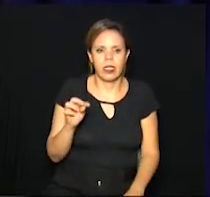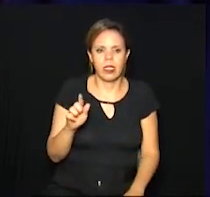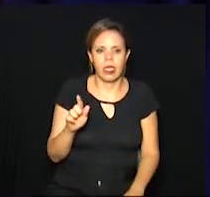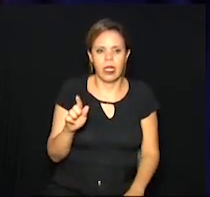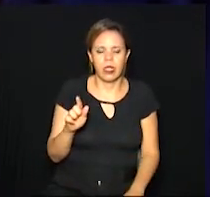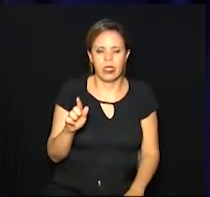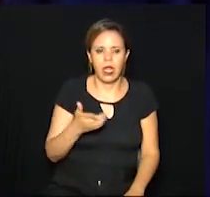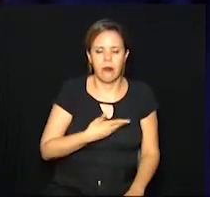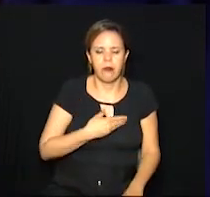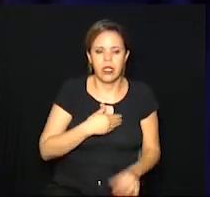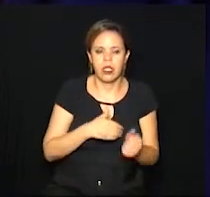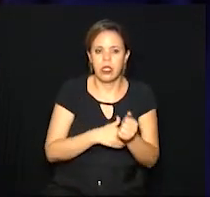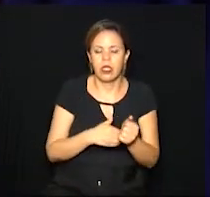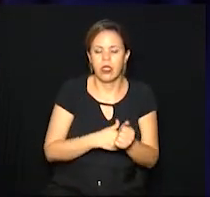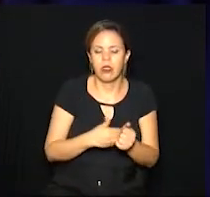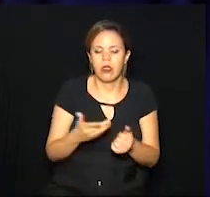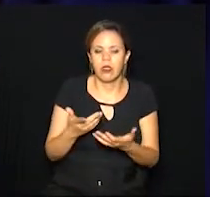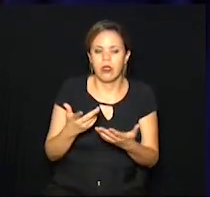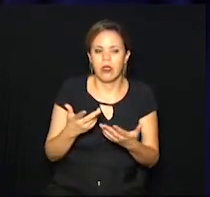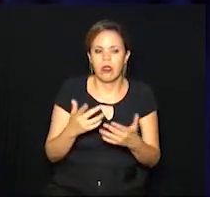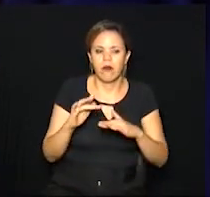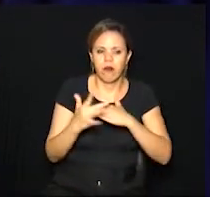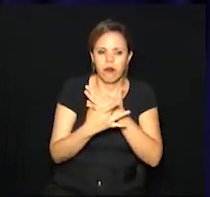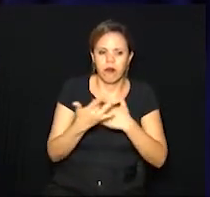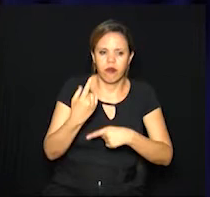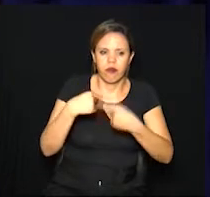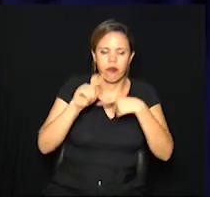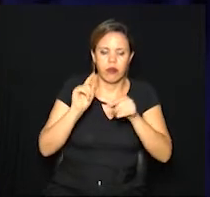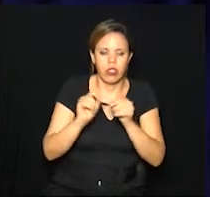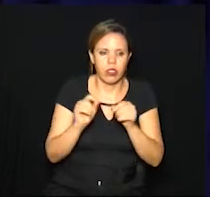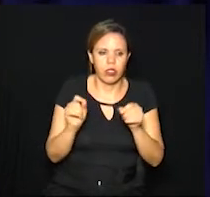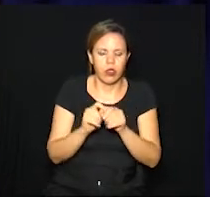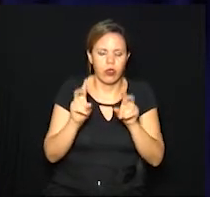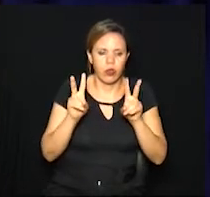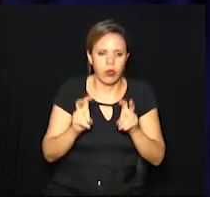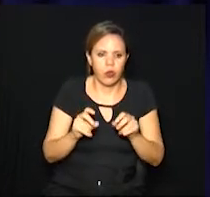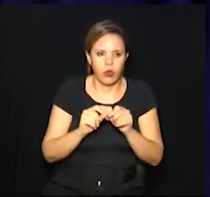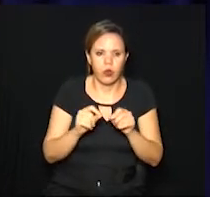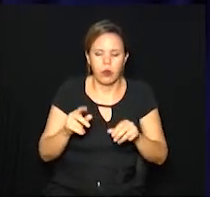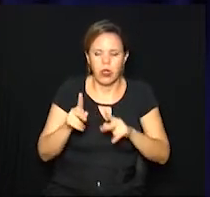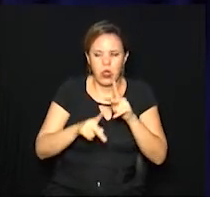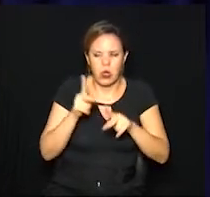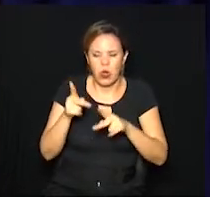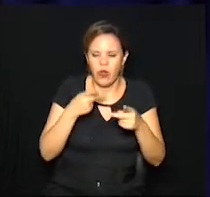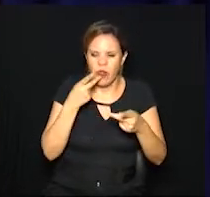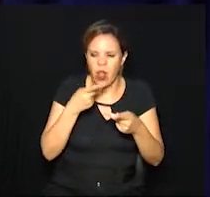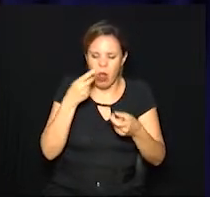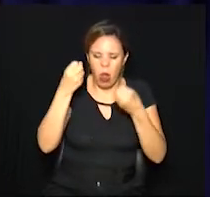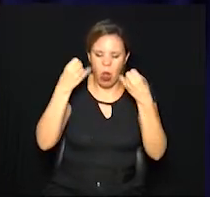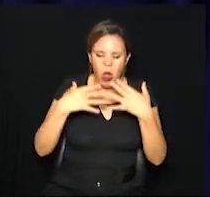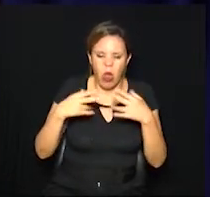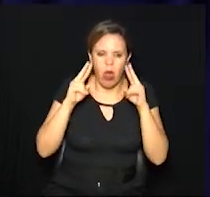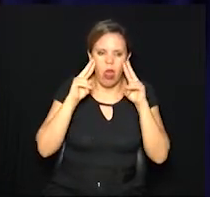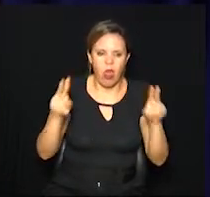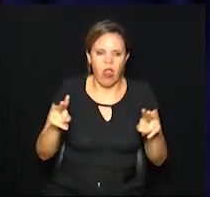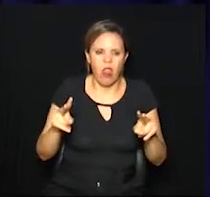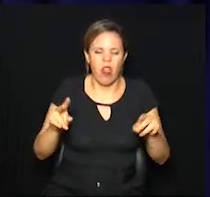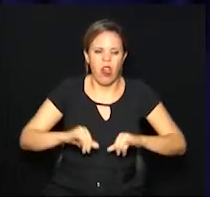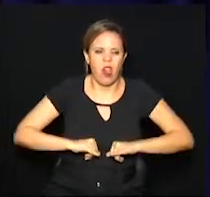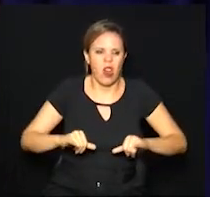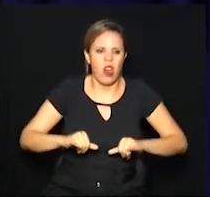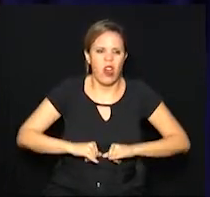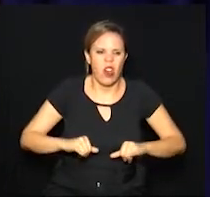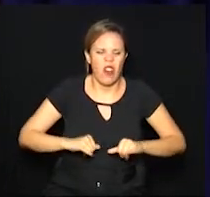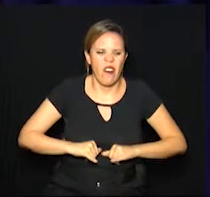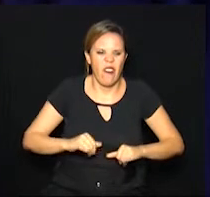ganhou a cena nas redes sociais, também pautado em relatos de quem sofreu com atitudes machistas